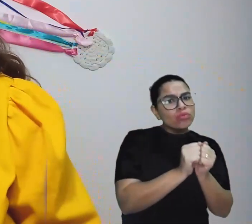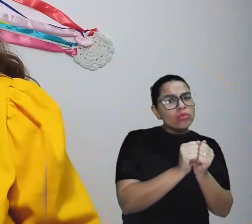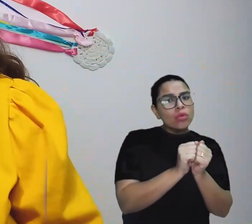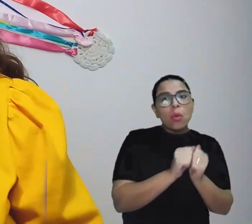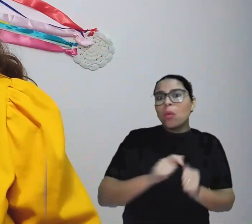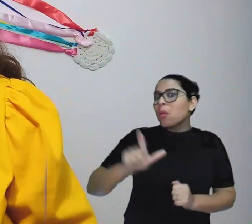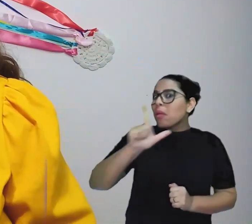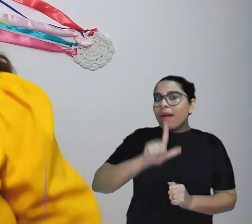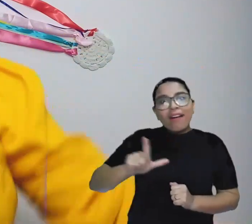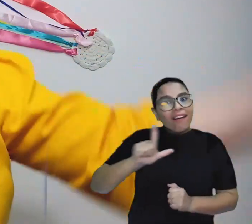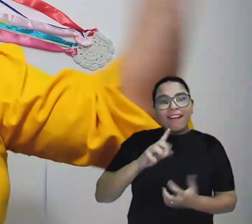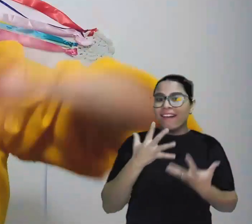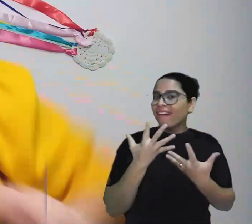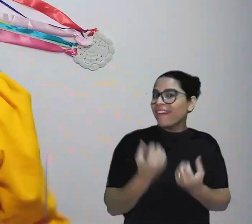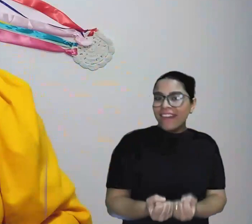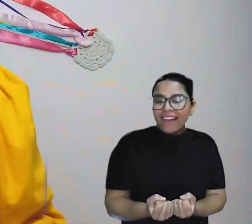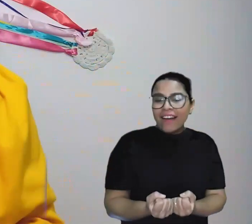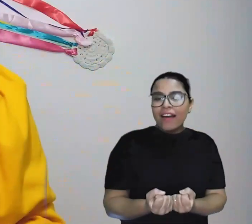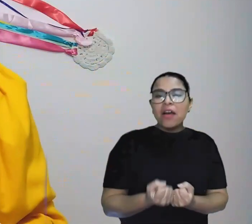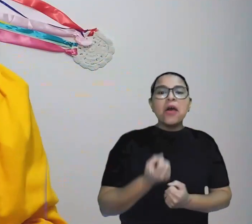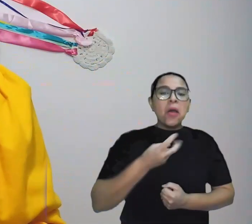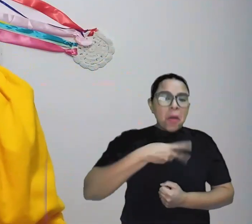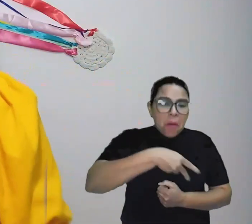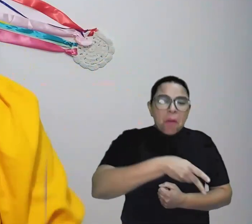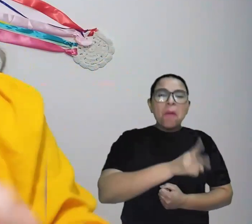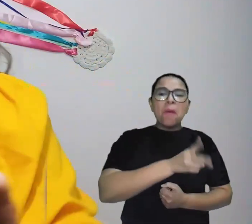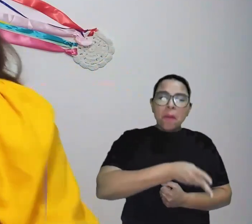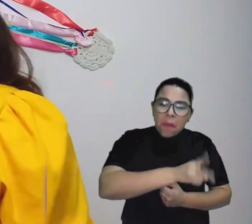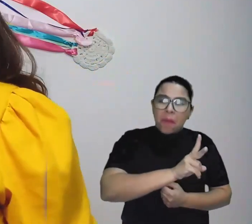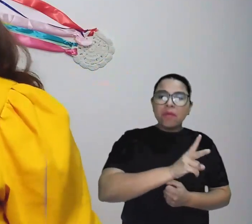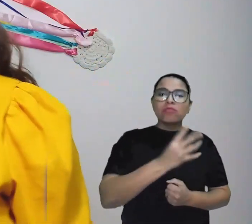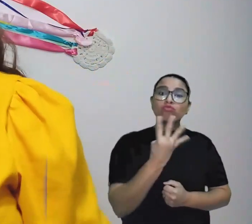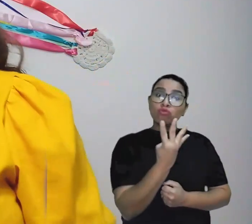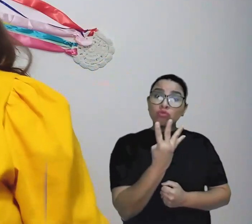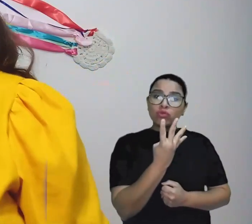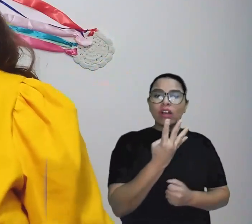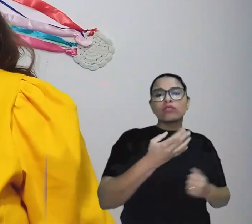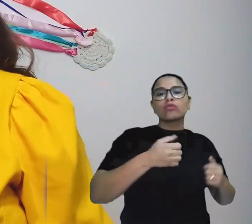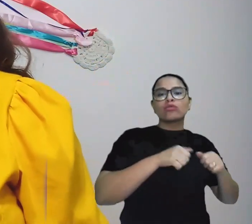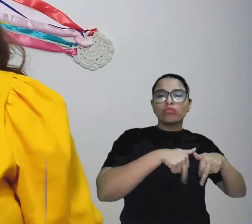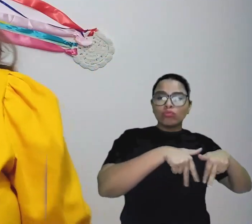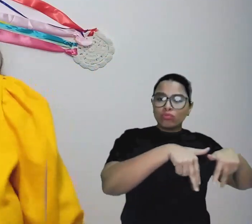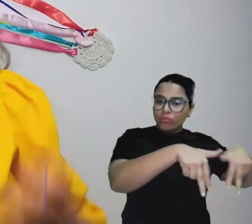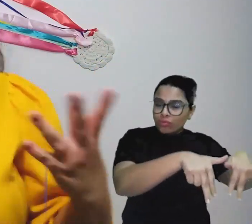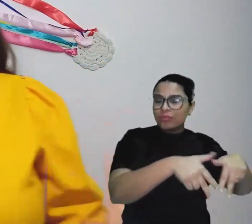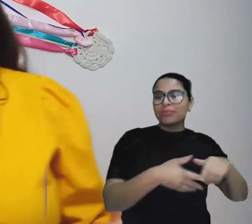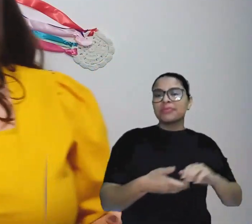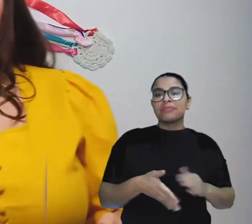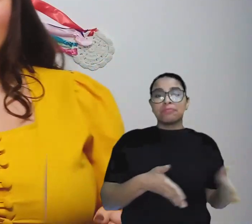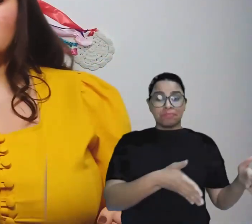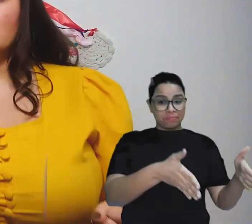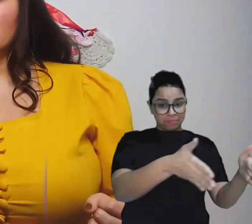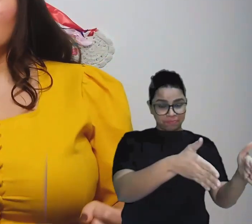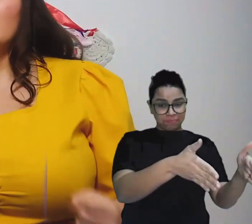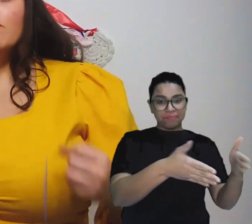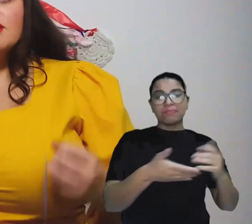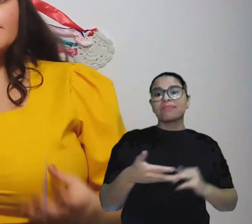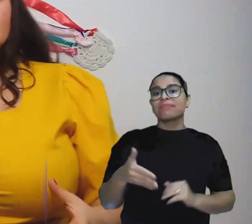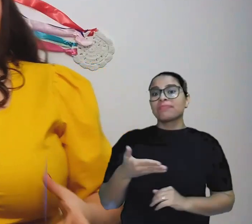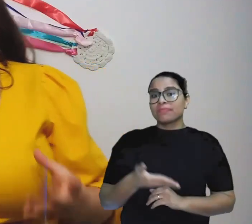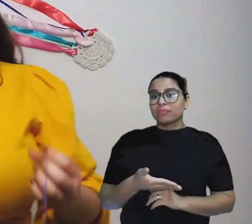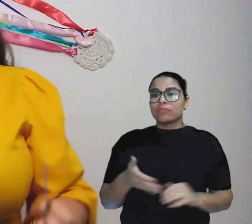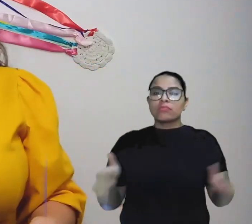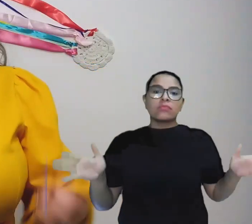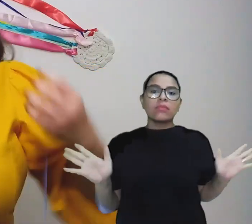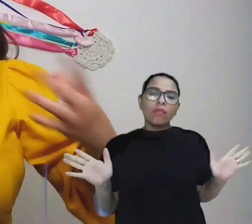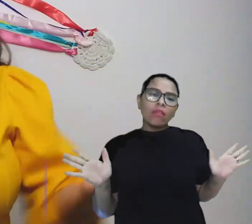que eles aceitaram e continuaram seguindo viagem, os 4 juntos dessa vez. No meio do caminho, o